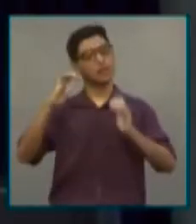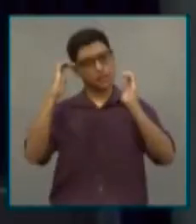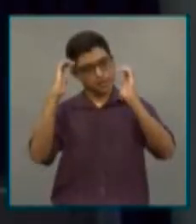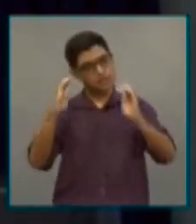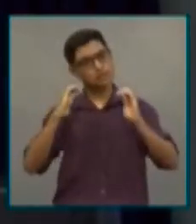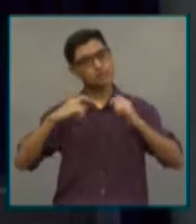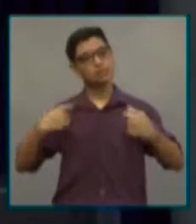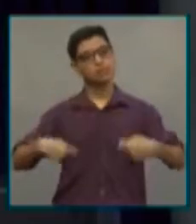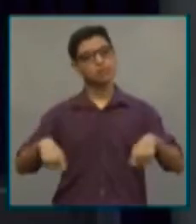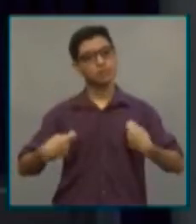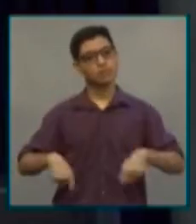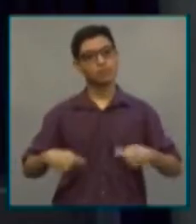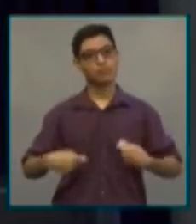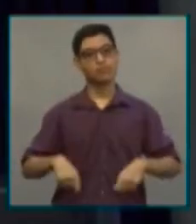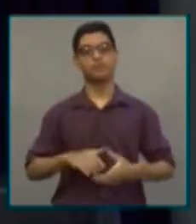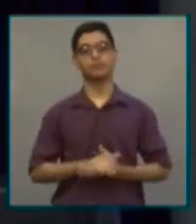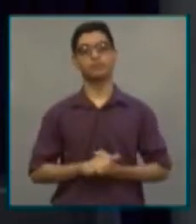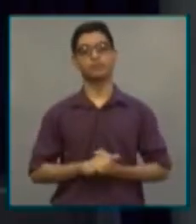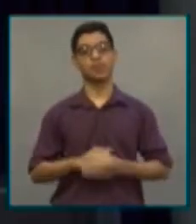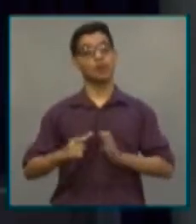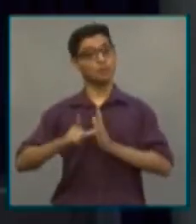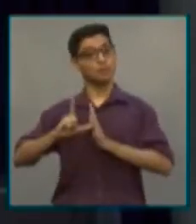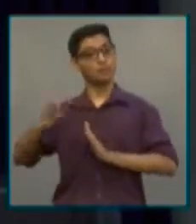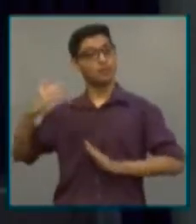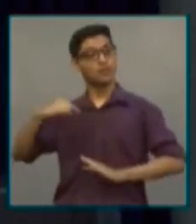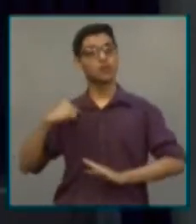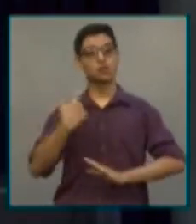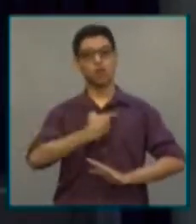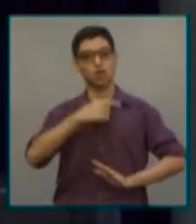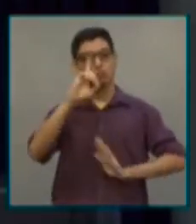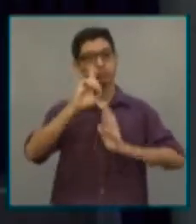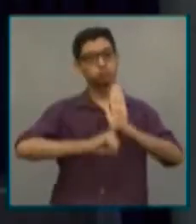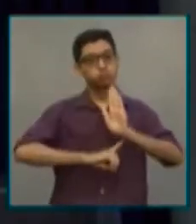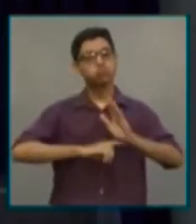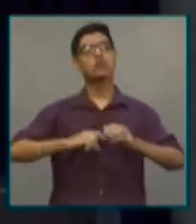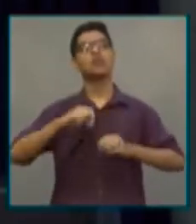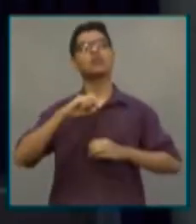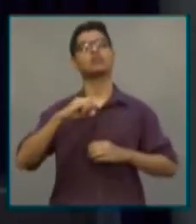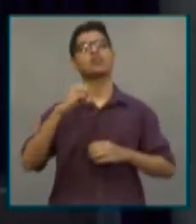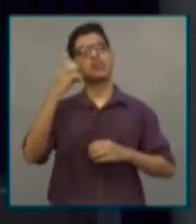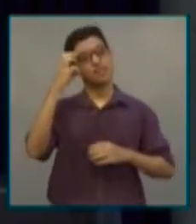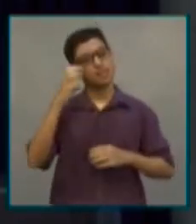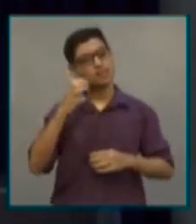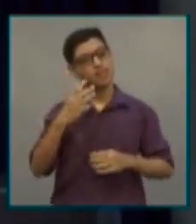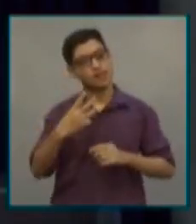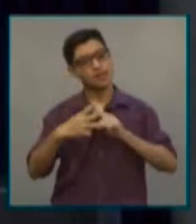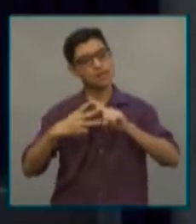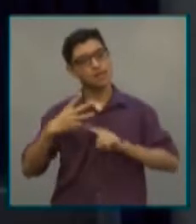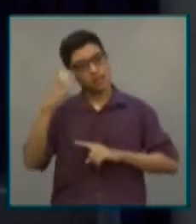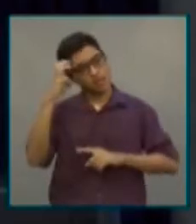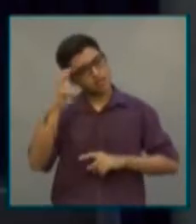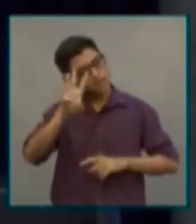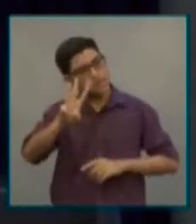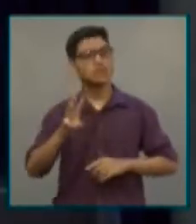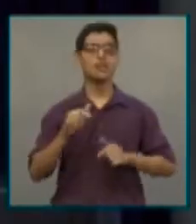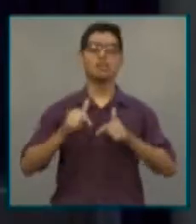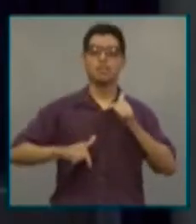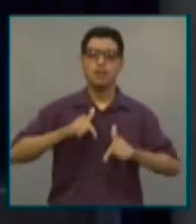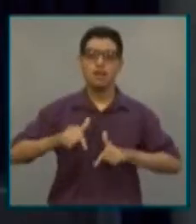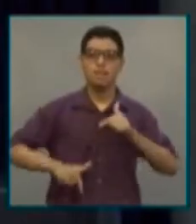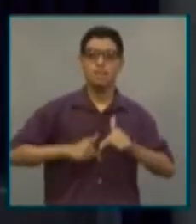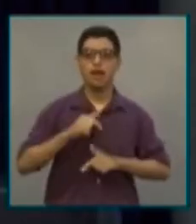para a advocacia. Antes nós tínhamos direito a 3 diárias mensais. Hoje são 50 diárias para